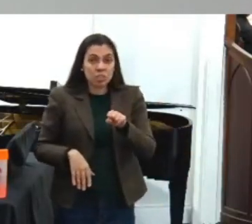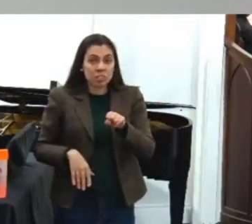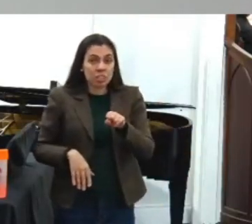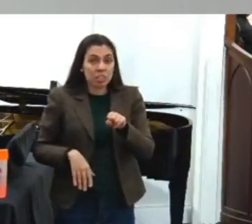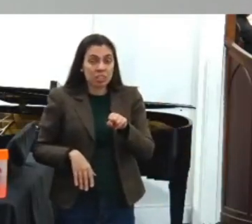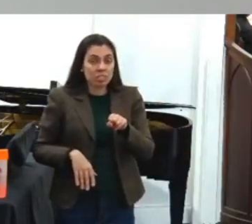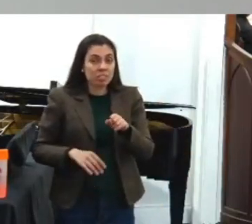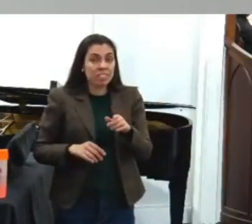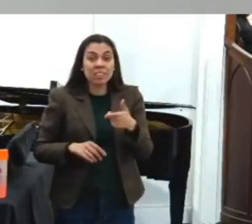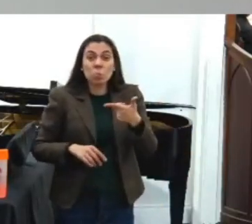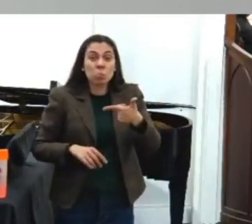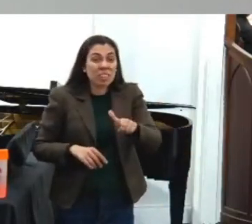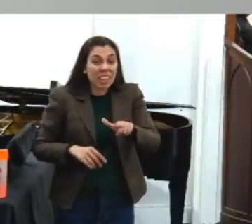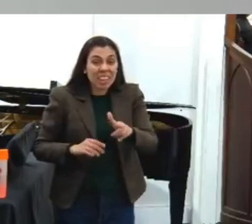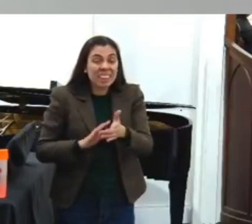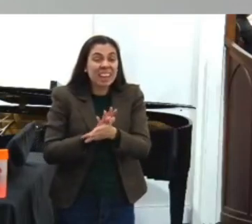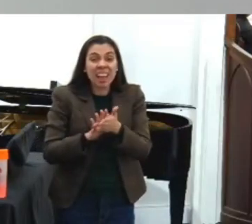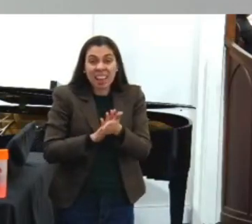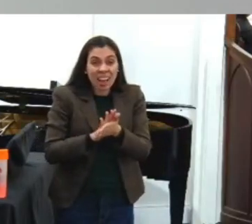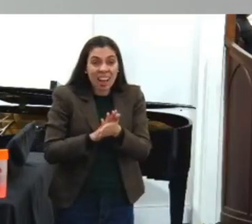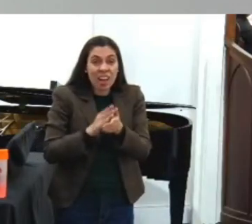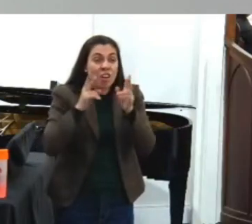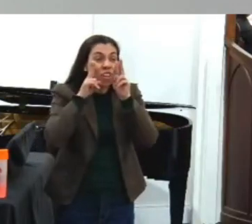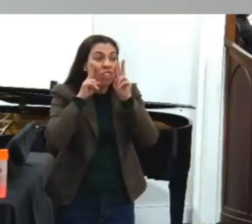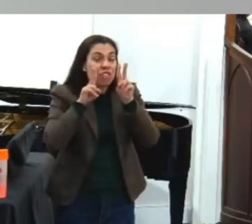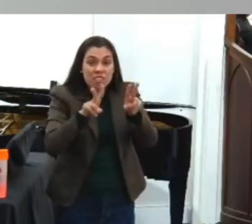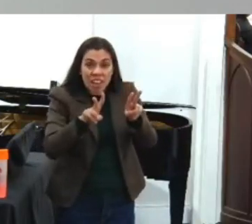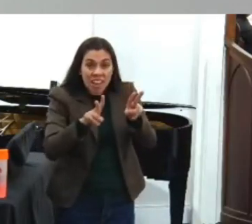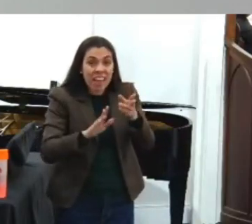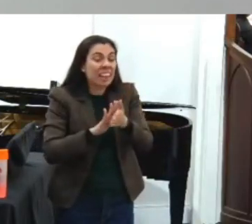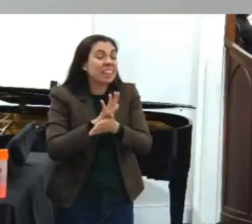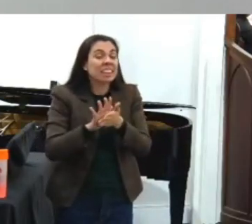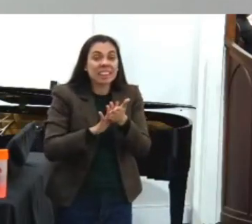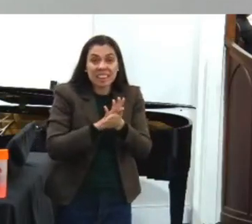pobre, cego e nu.